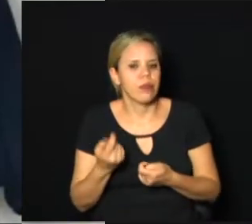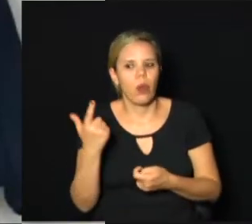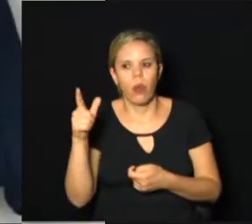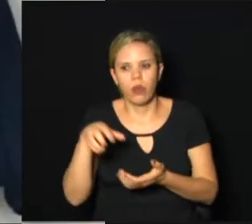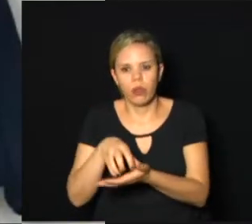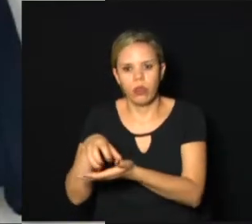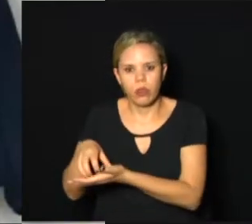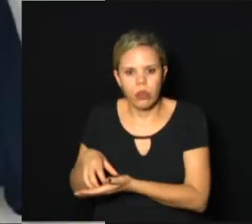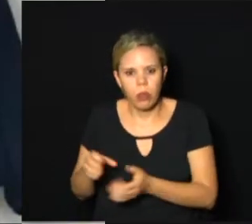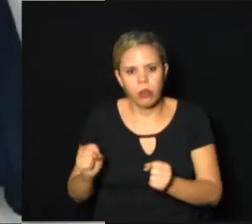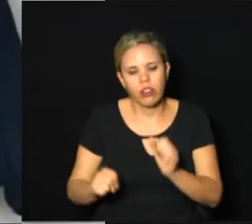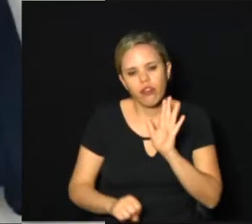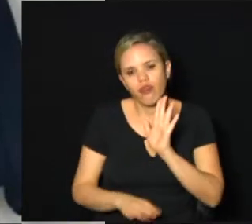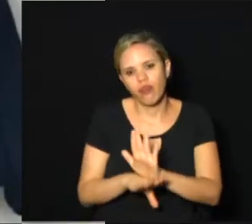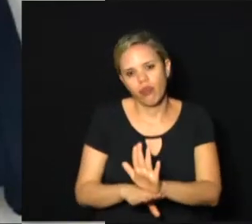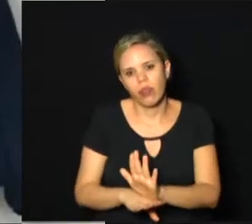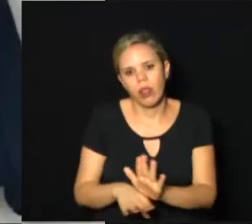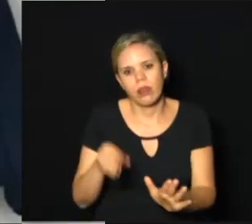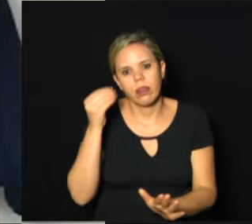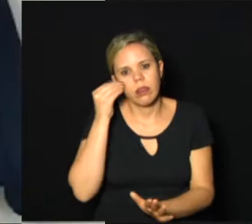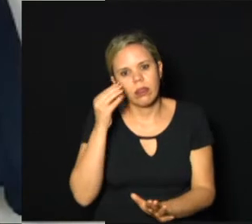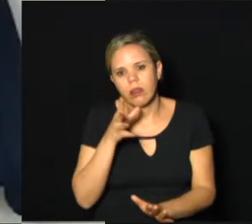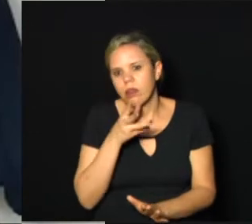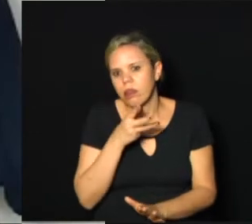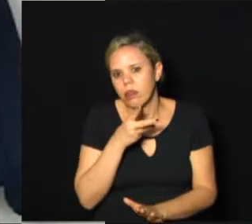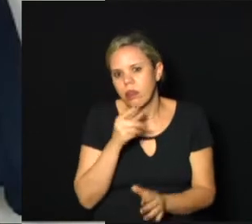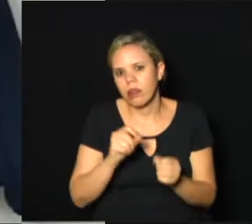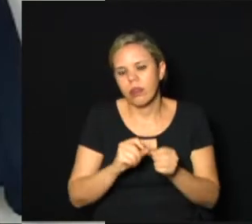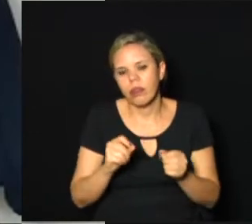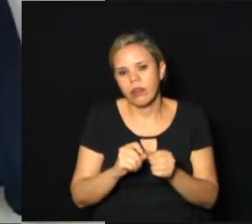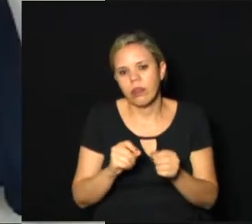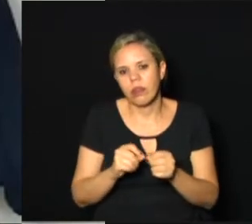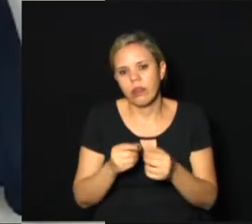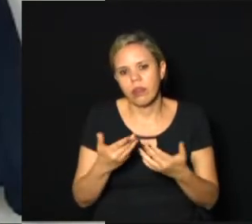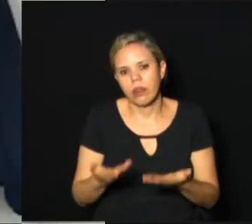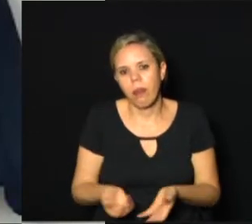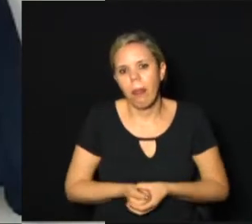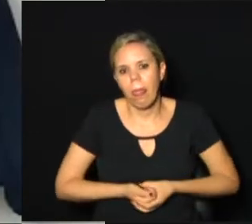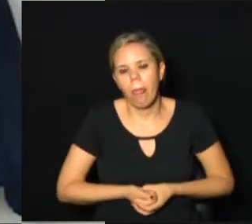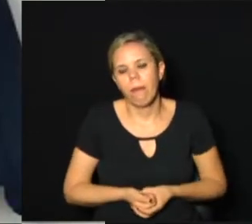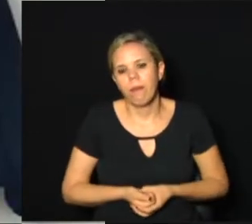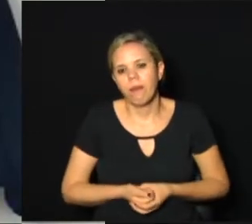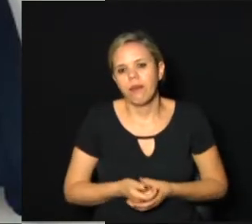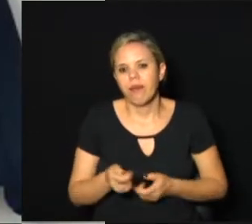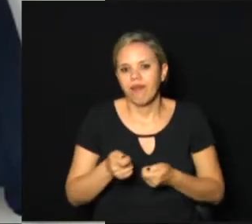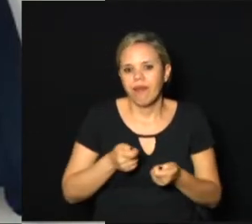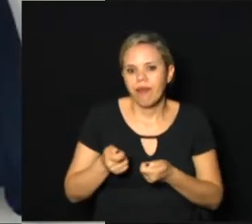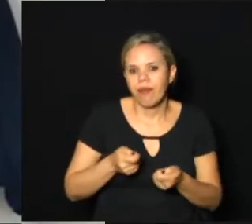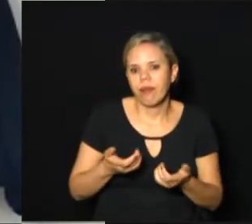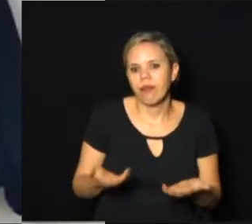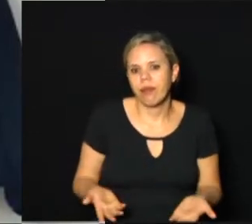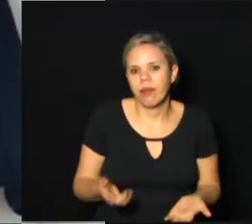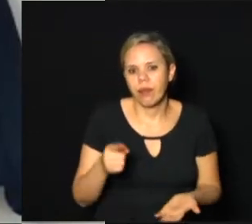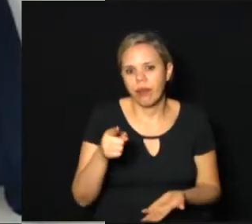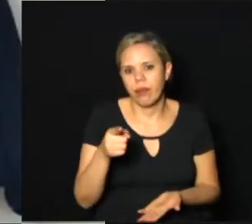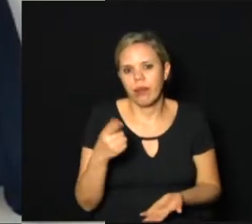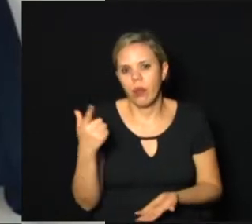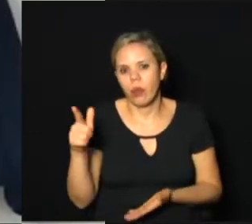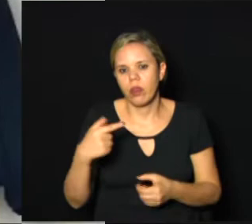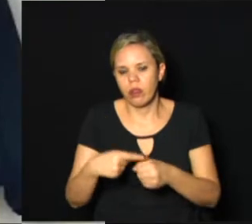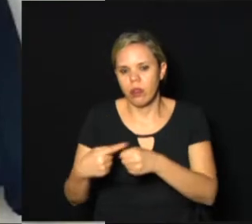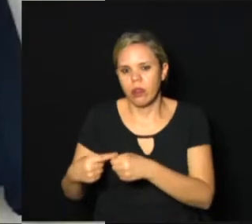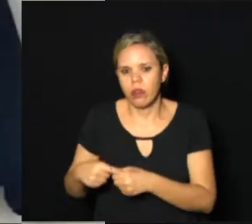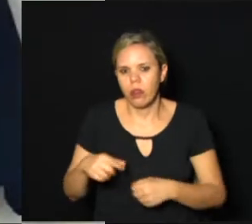outros órgãos que poderiam ajudar na testagem, demorou, fez isso de forma muito moderada e tudo mais. Quando você pega outros